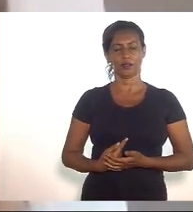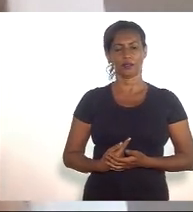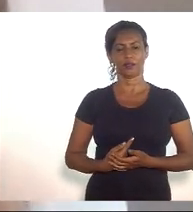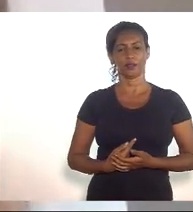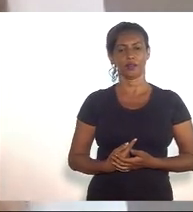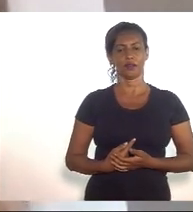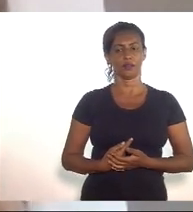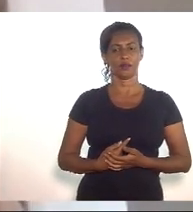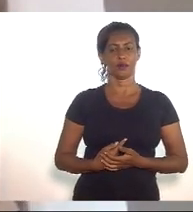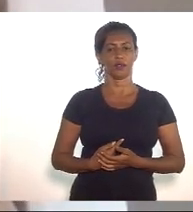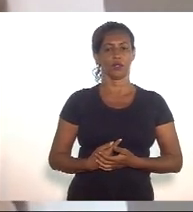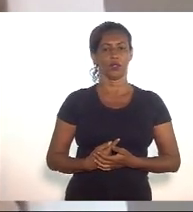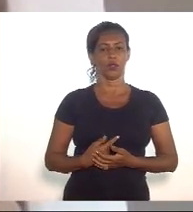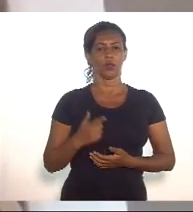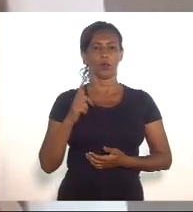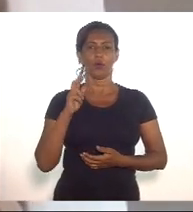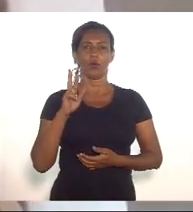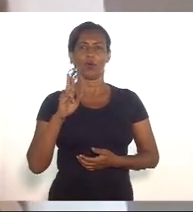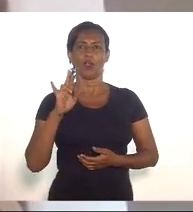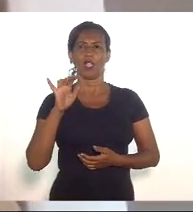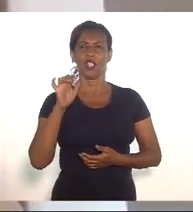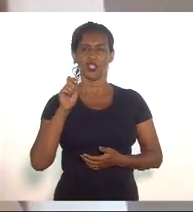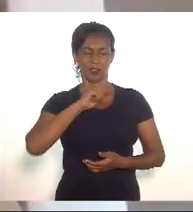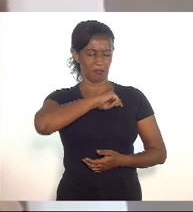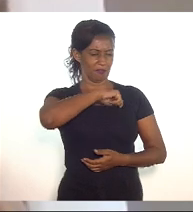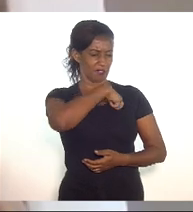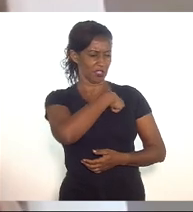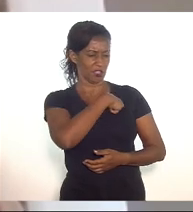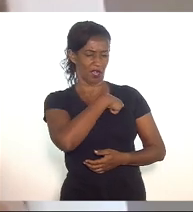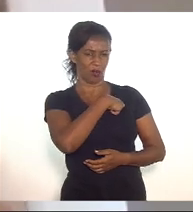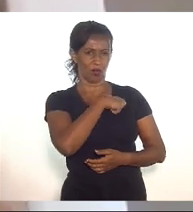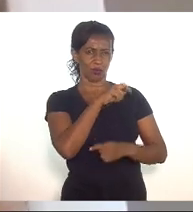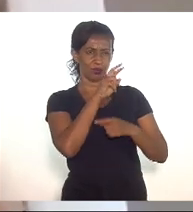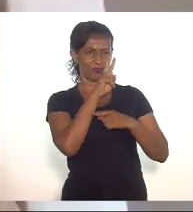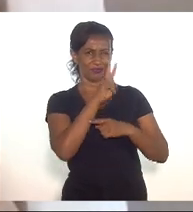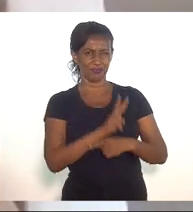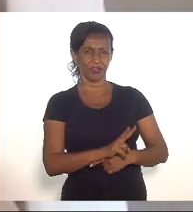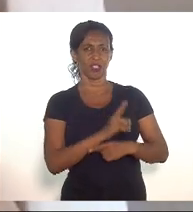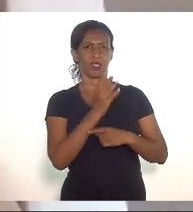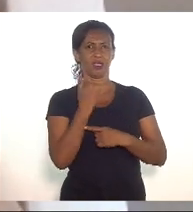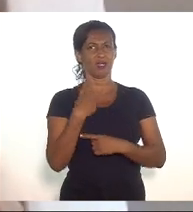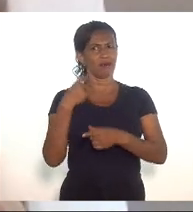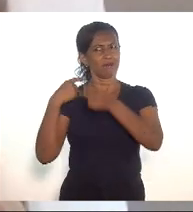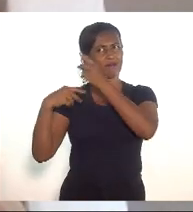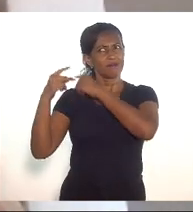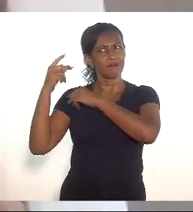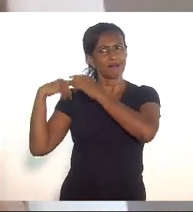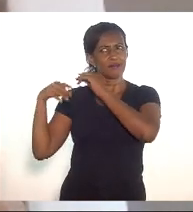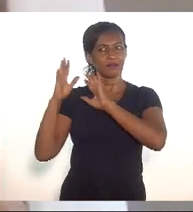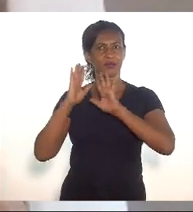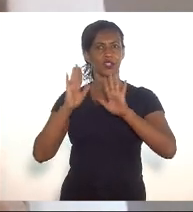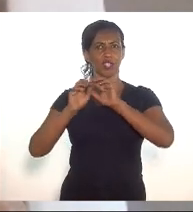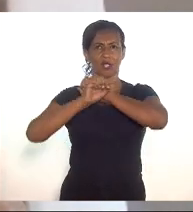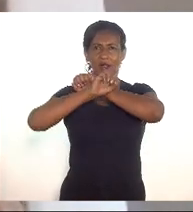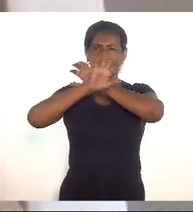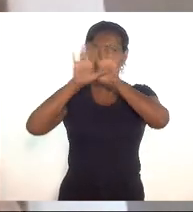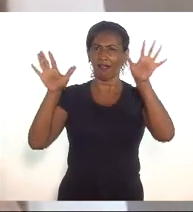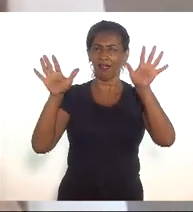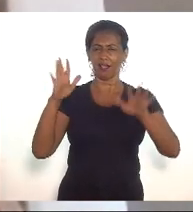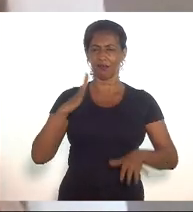com o regime de recuperação fiscal, e naquela época era muito claro para